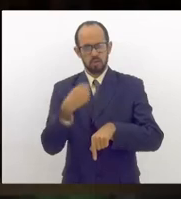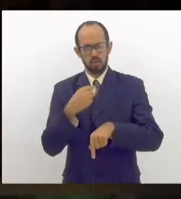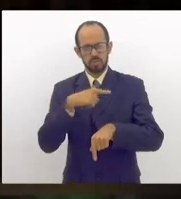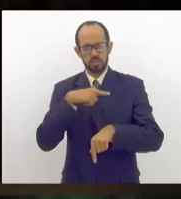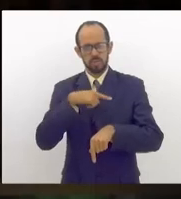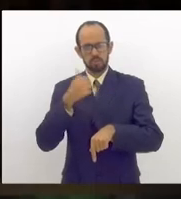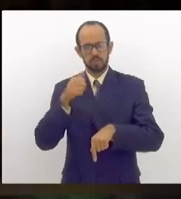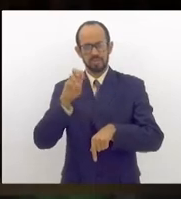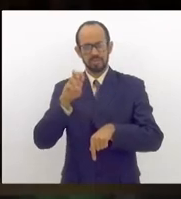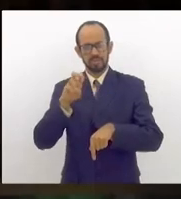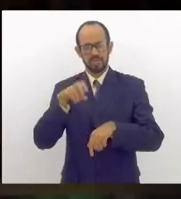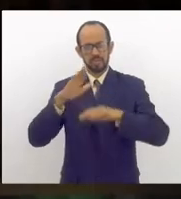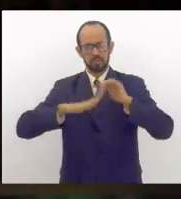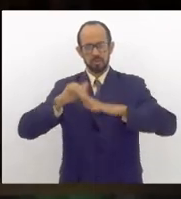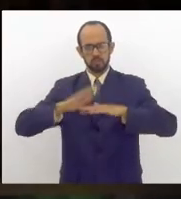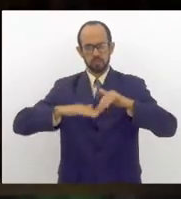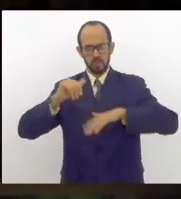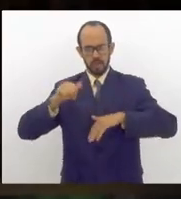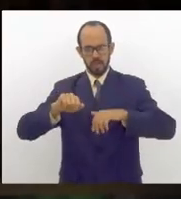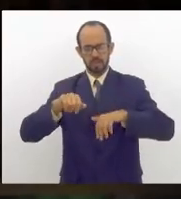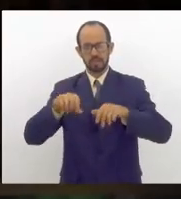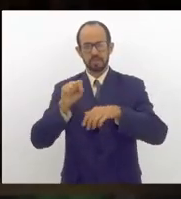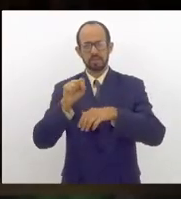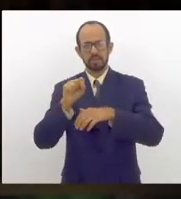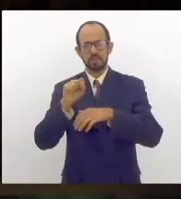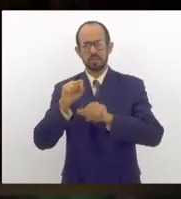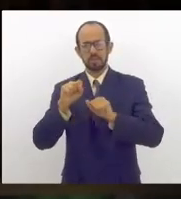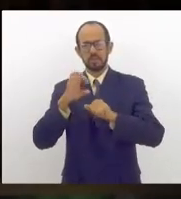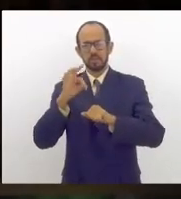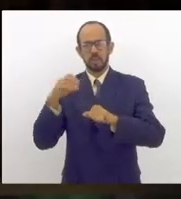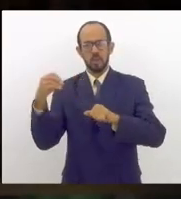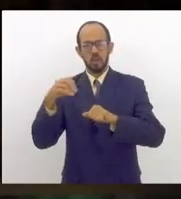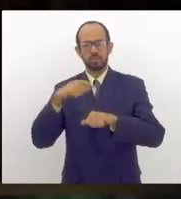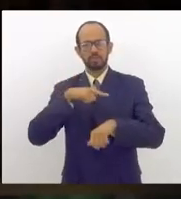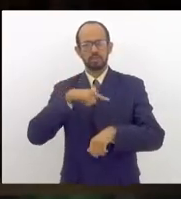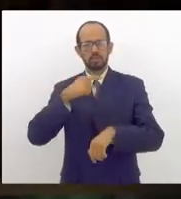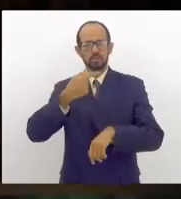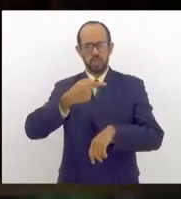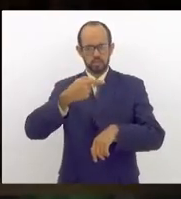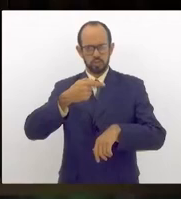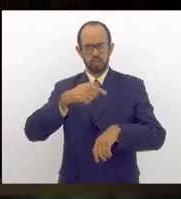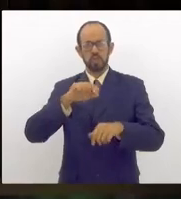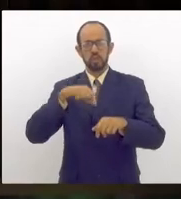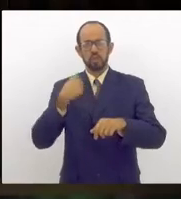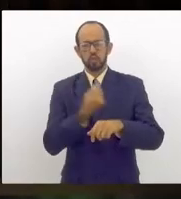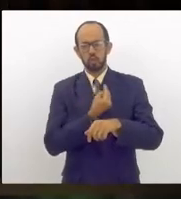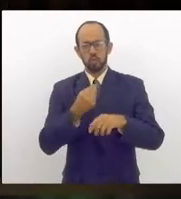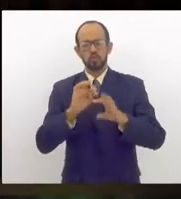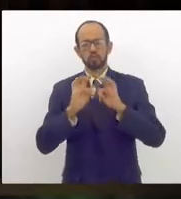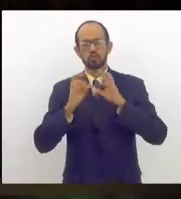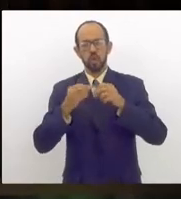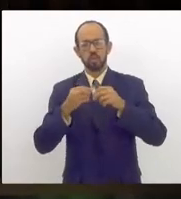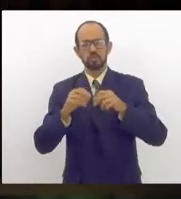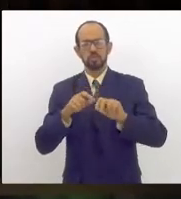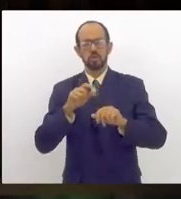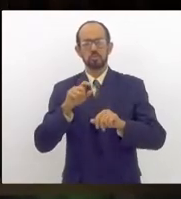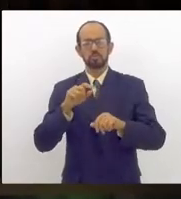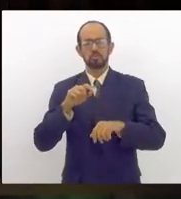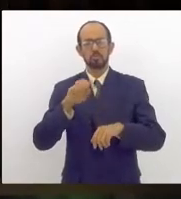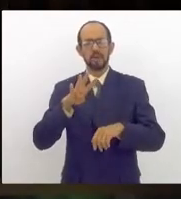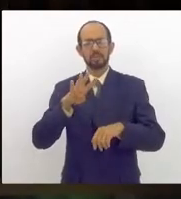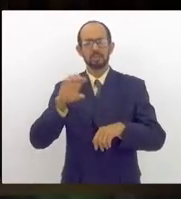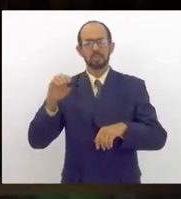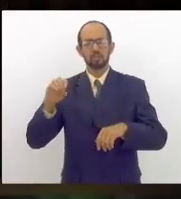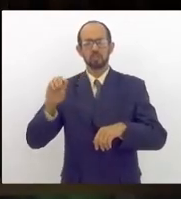especialidades a terapia ocupacional tem sete especialidades nós somos 400 mil profissionais no Brasil aqui no Rio de